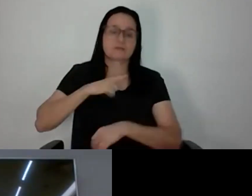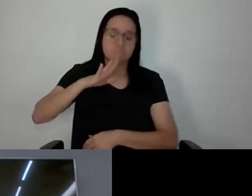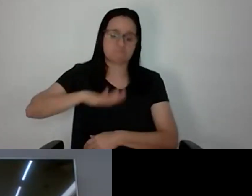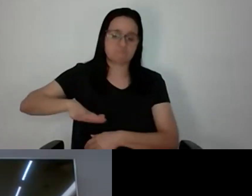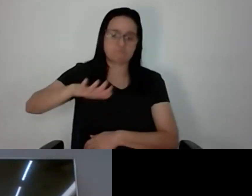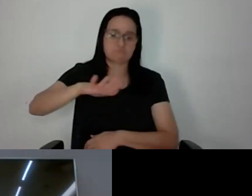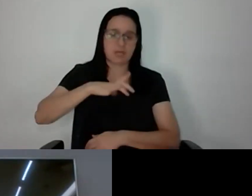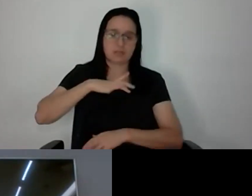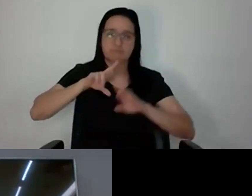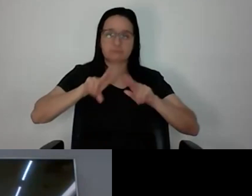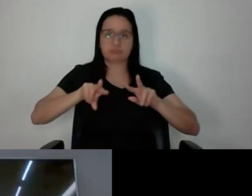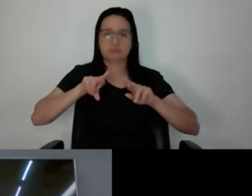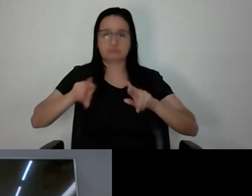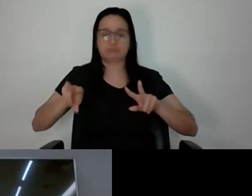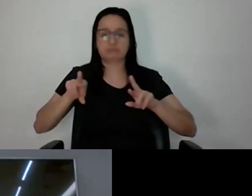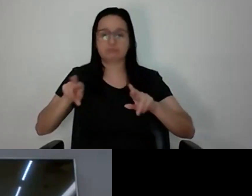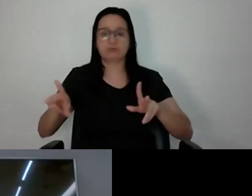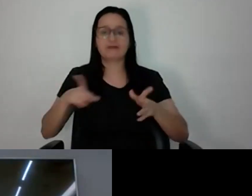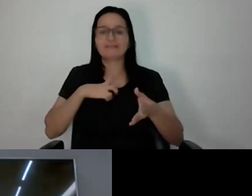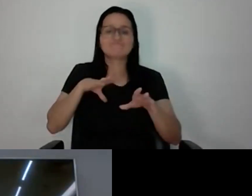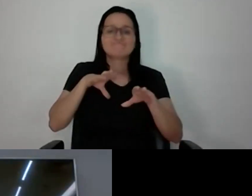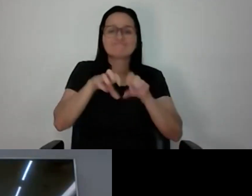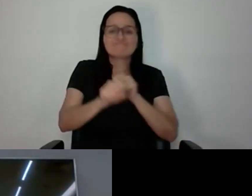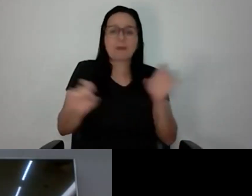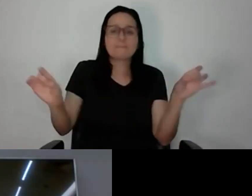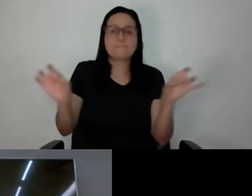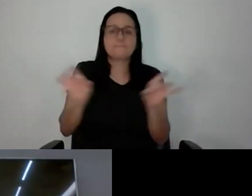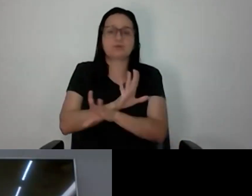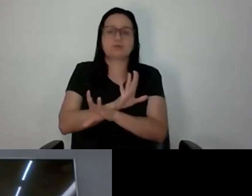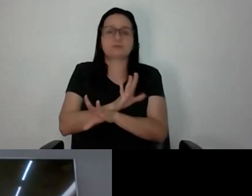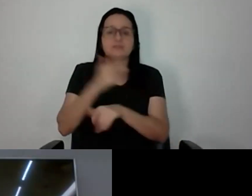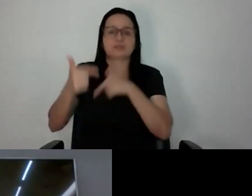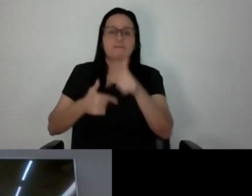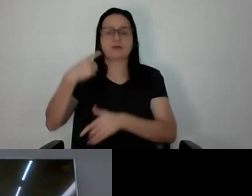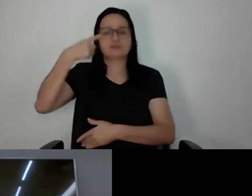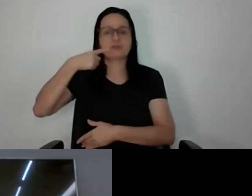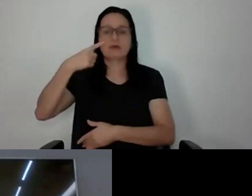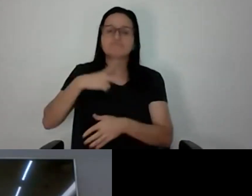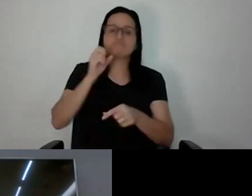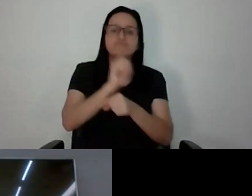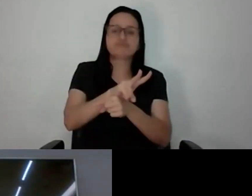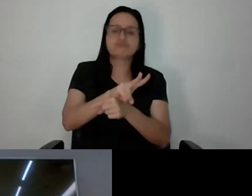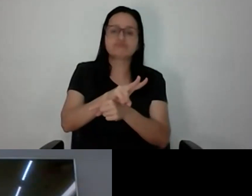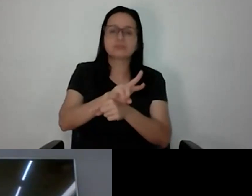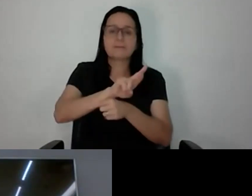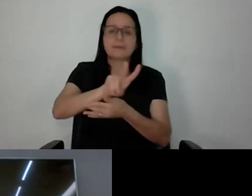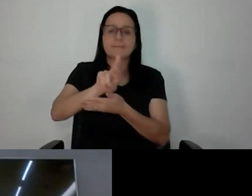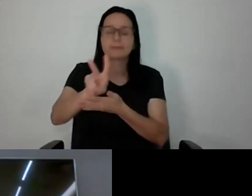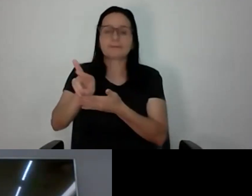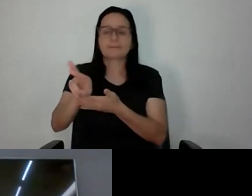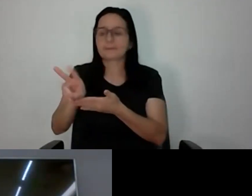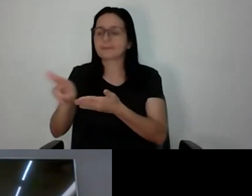ilhas, ninguém se forma em direito e vai trabalhar apenas com direito, o direito está sempre inserido em alguma esfera de